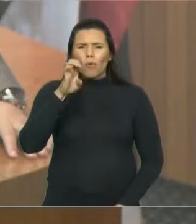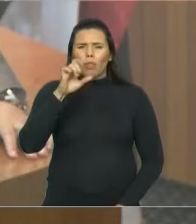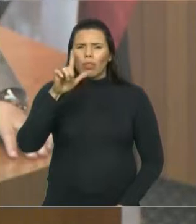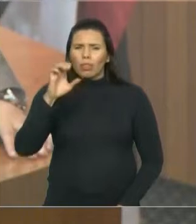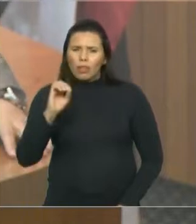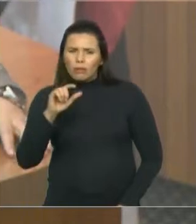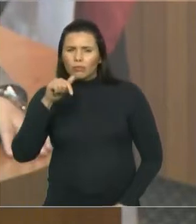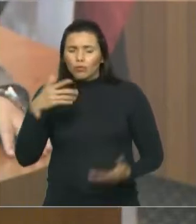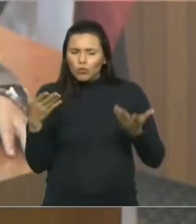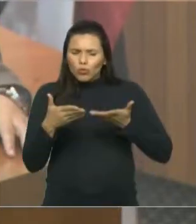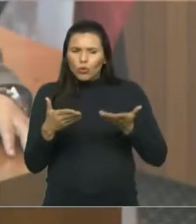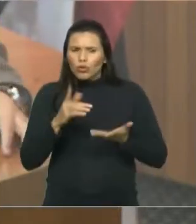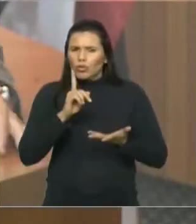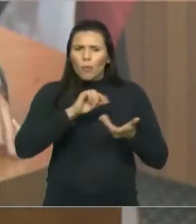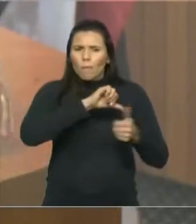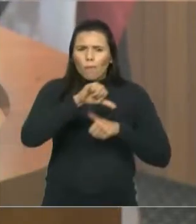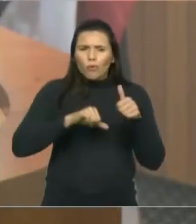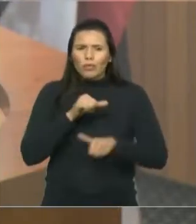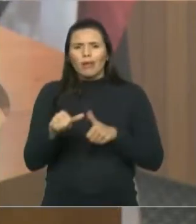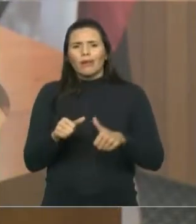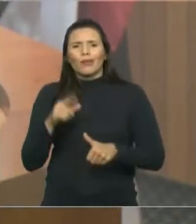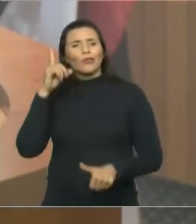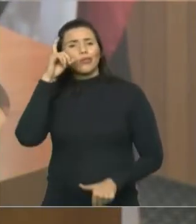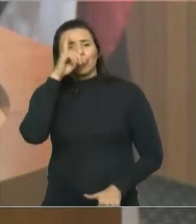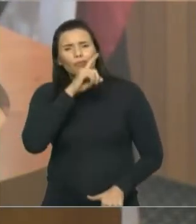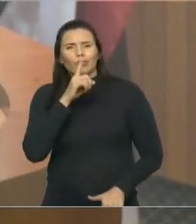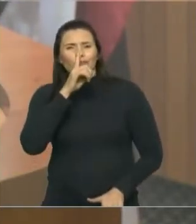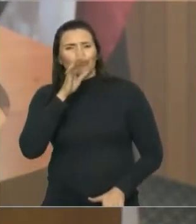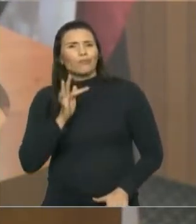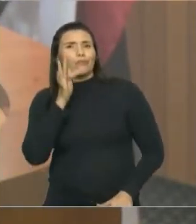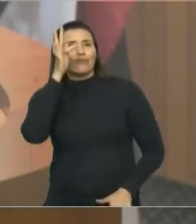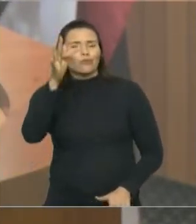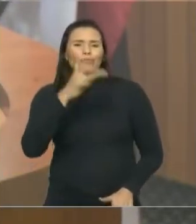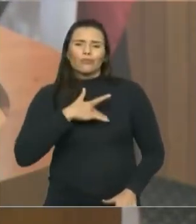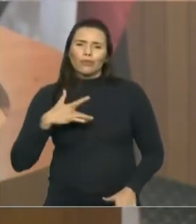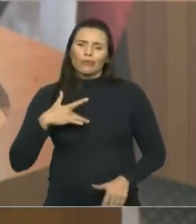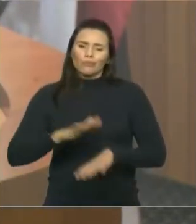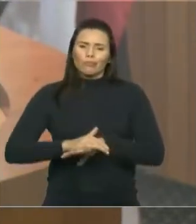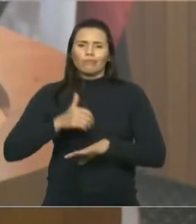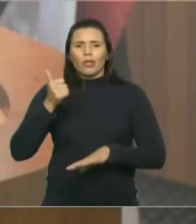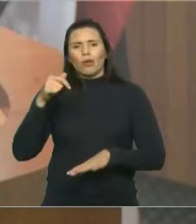foi construído. Esse é o ponto principal. Pode passar o slide.